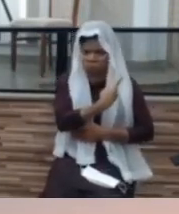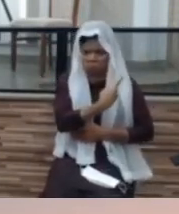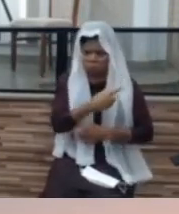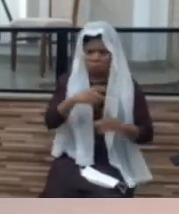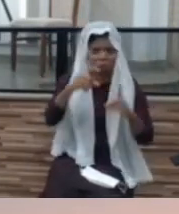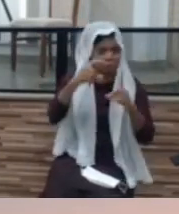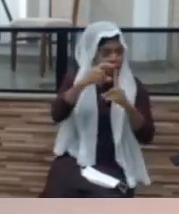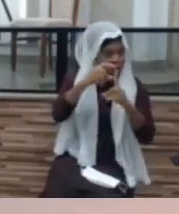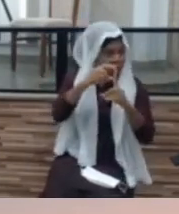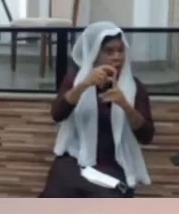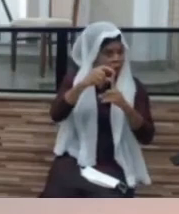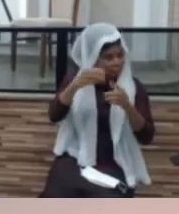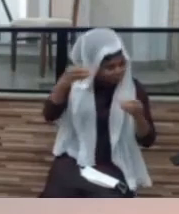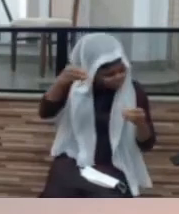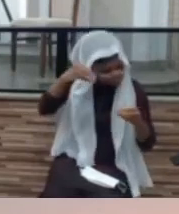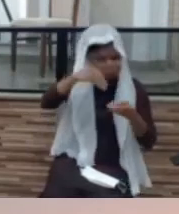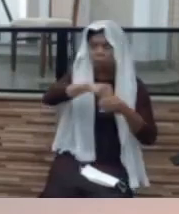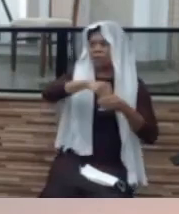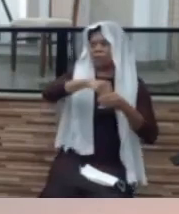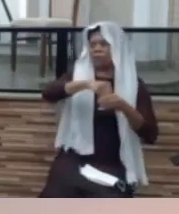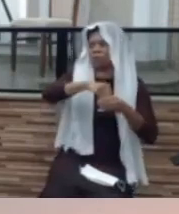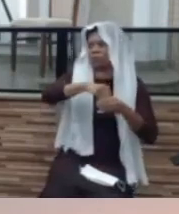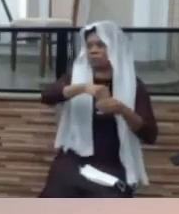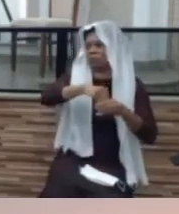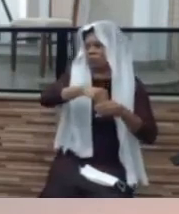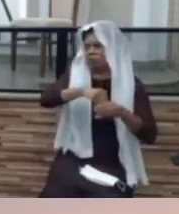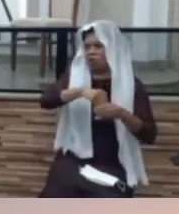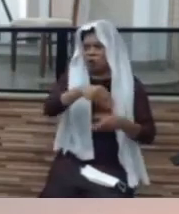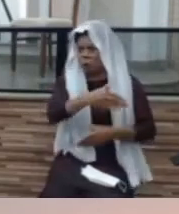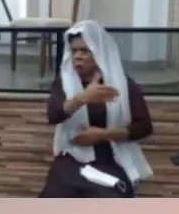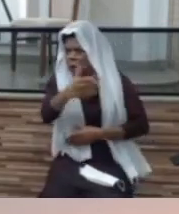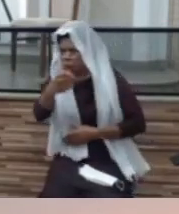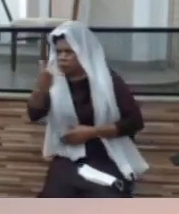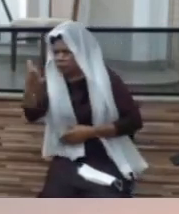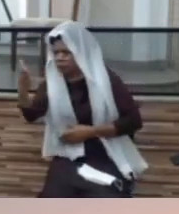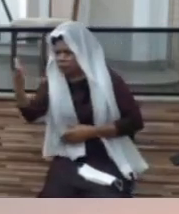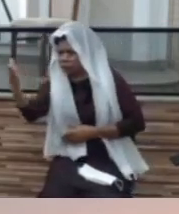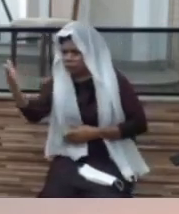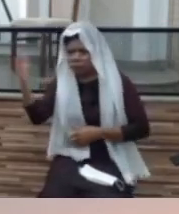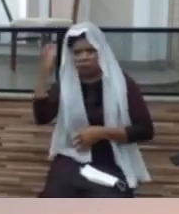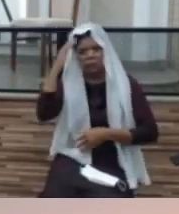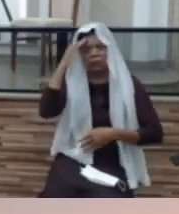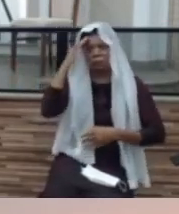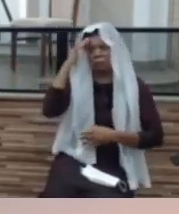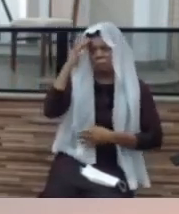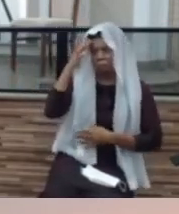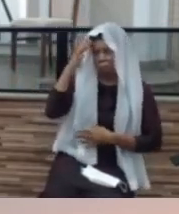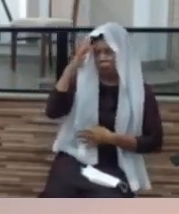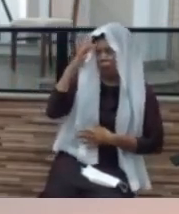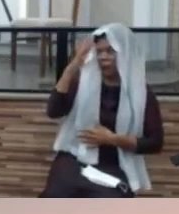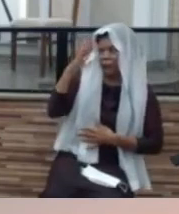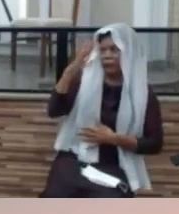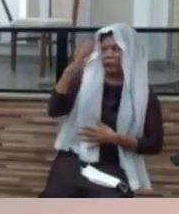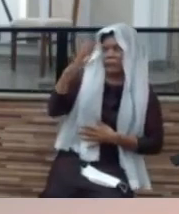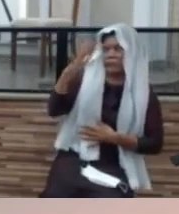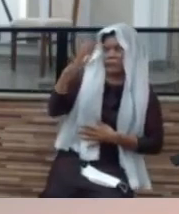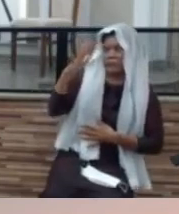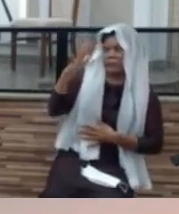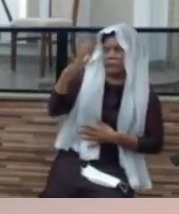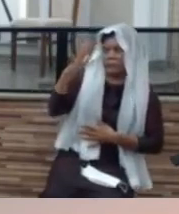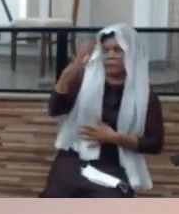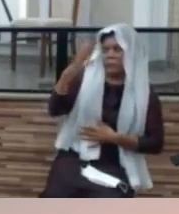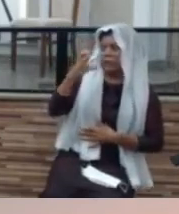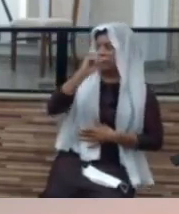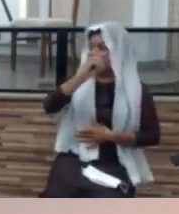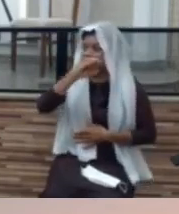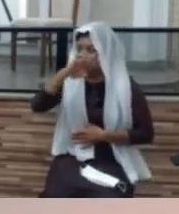pensamento de sair, não sai. Fica aqui, porque aqui você está no caminho que te levará ao reino da glória de Deus. Meus irmãos,